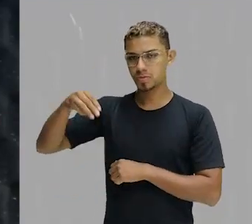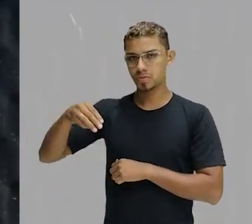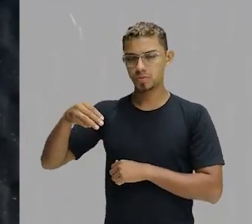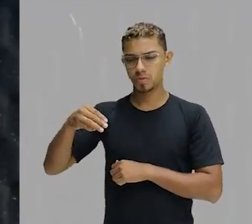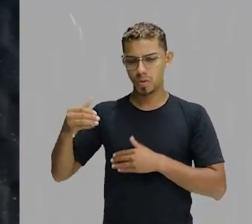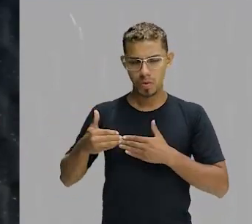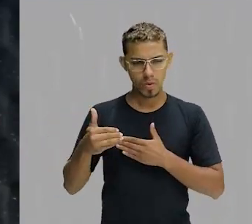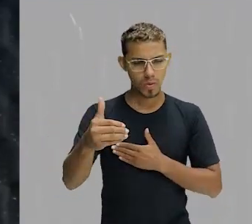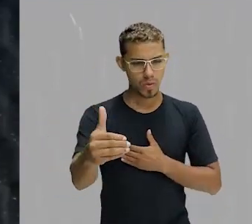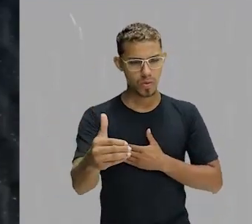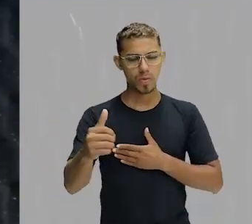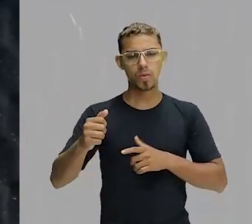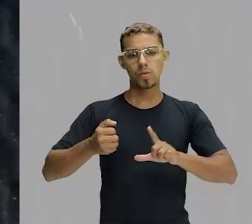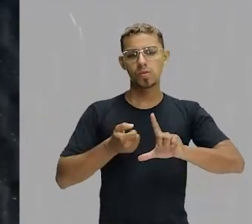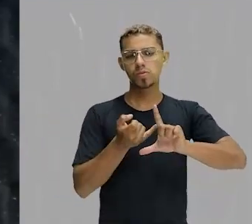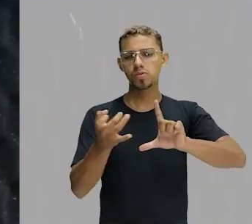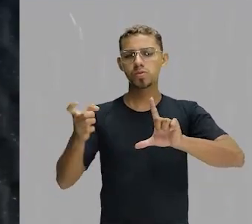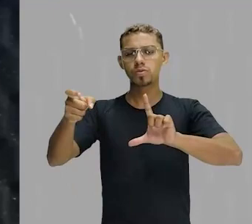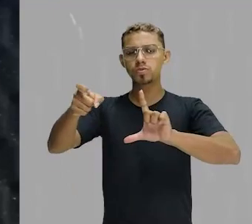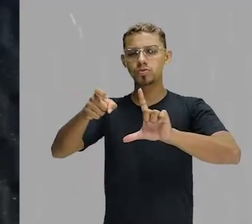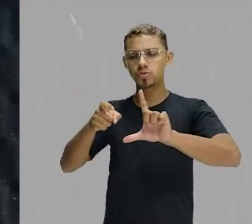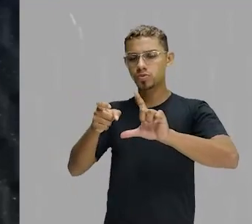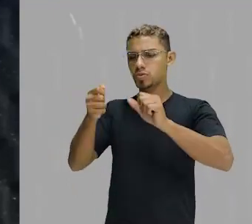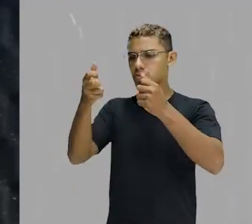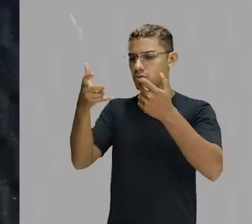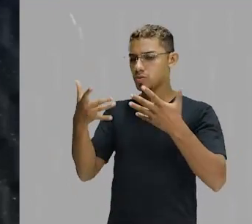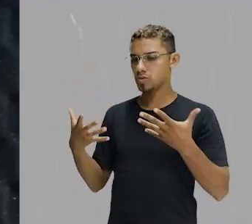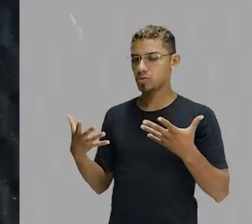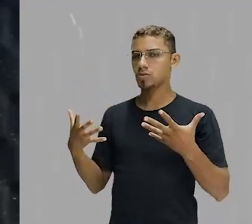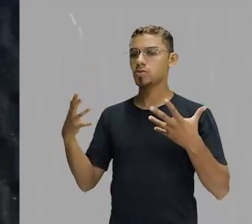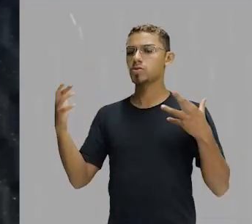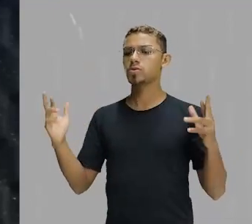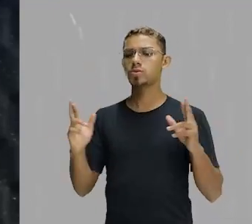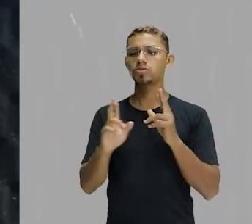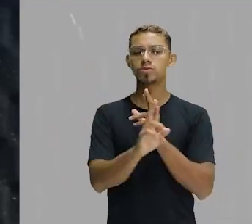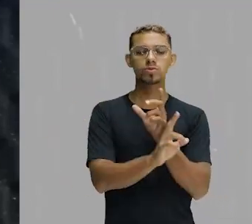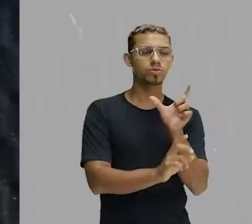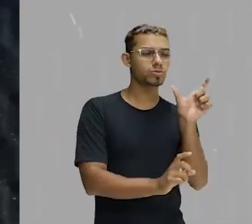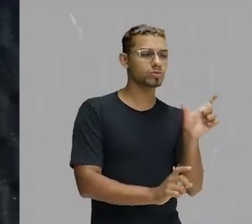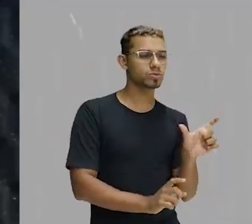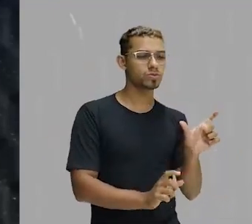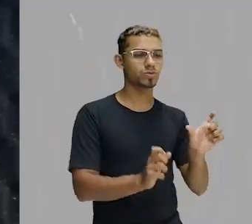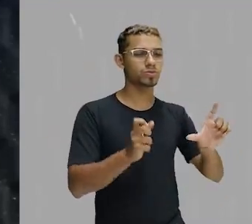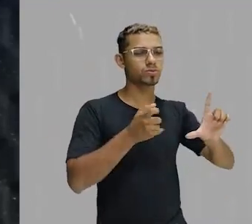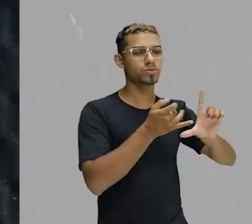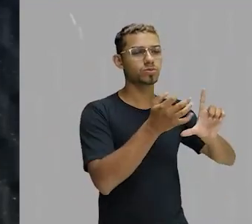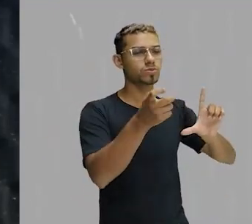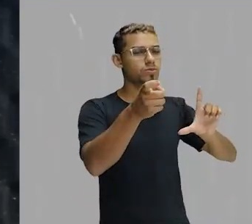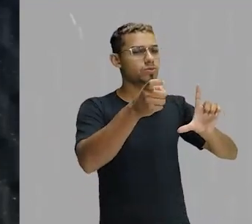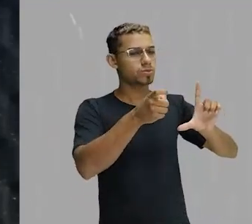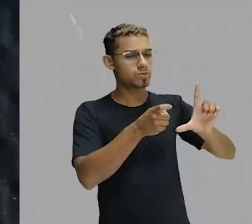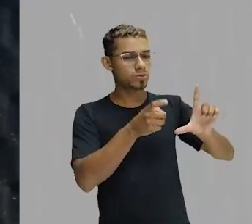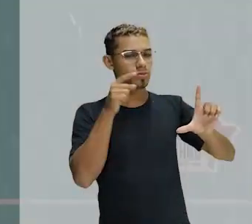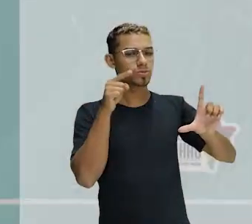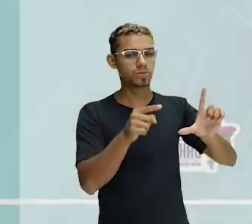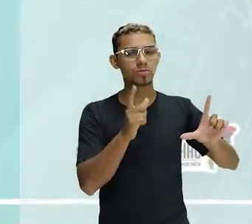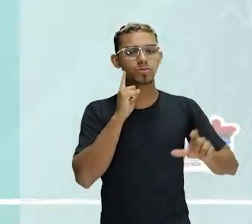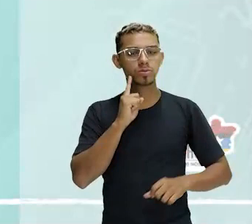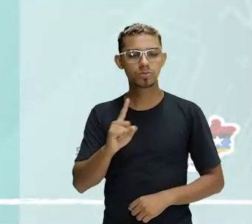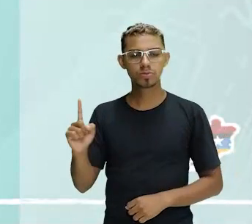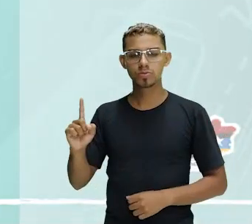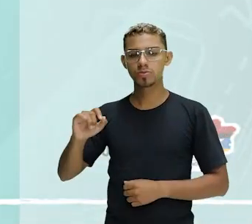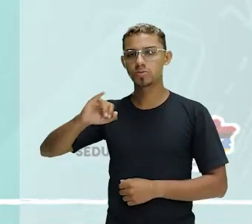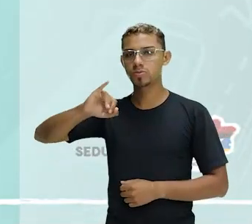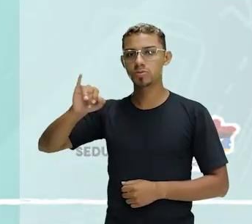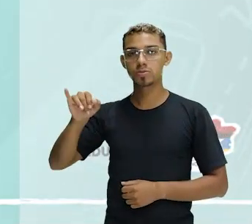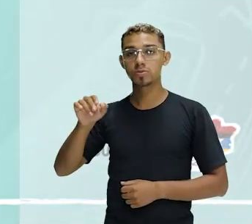função exponencial, hoje fazendo uma correlação da função exponencial com o chamado